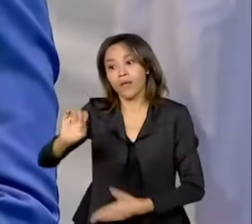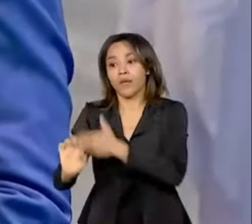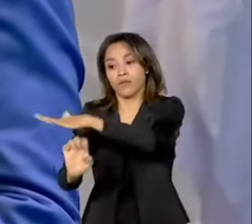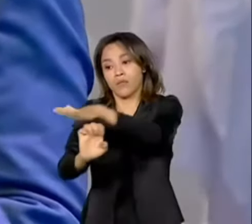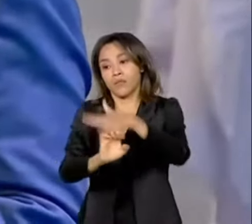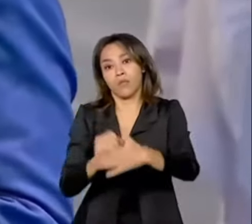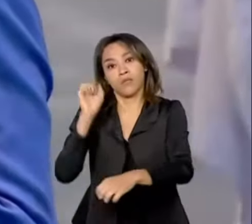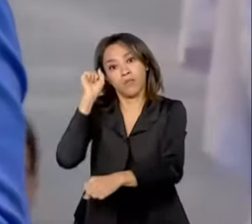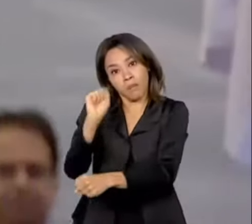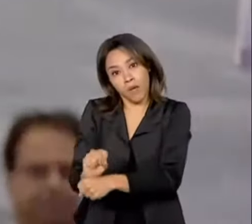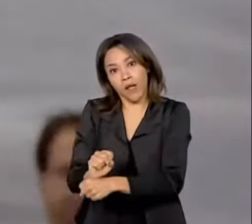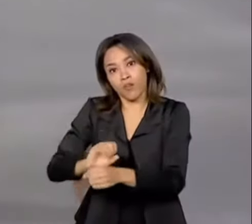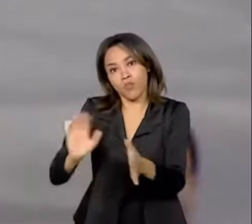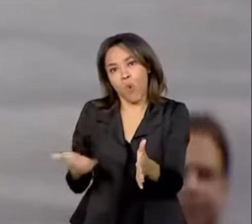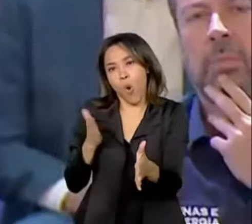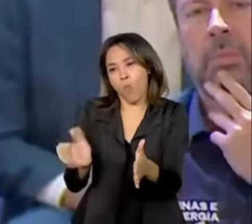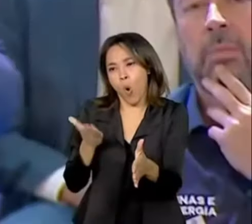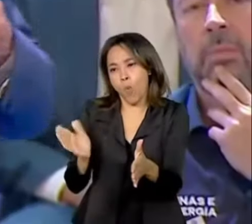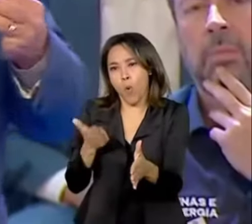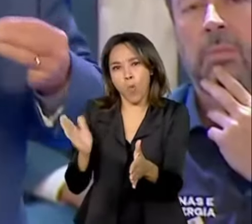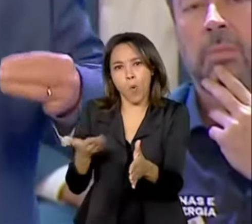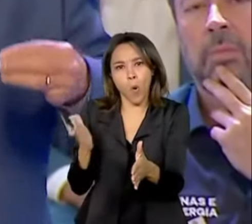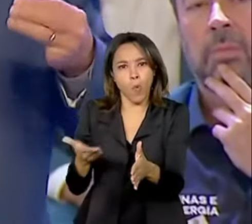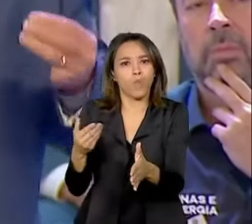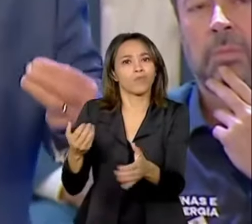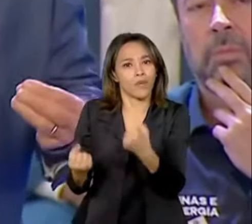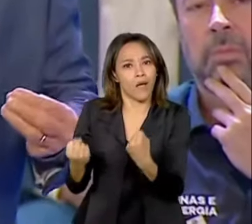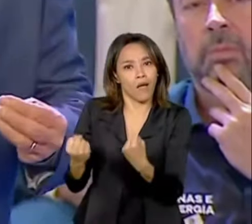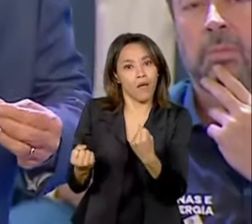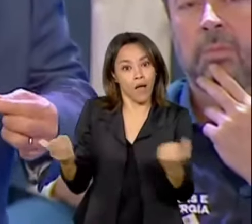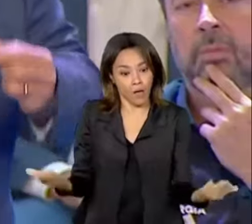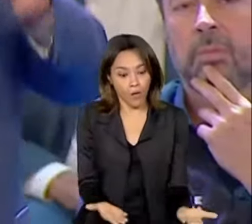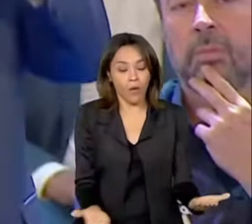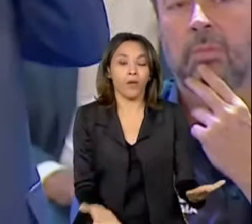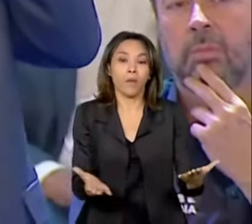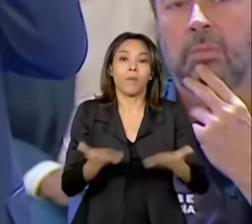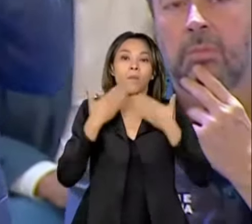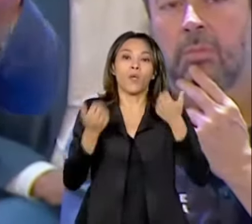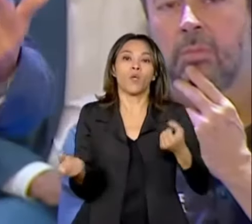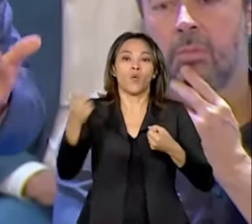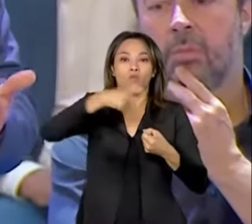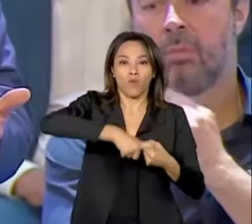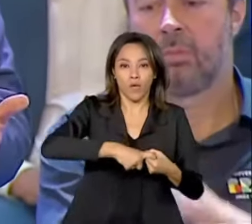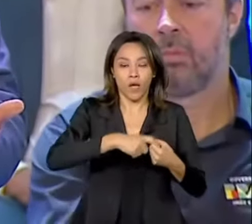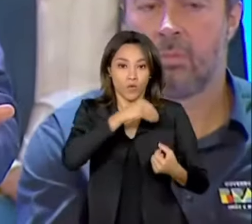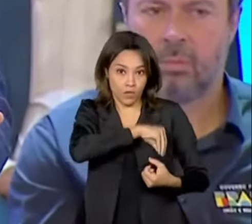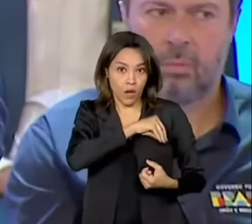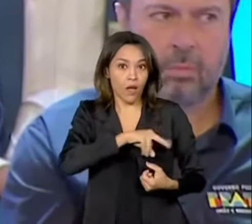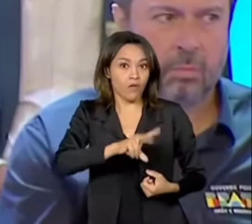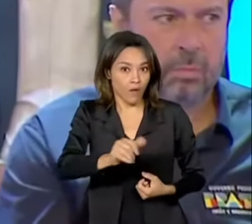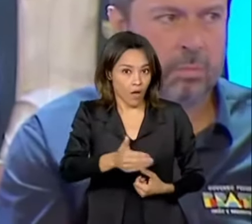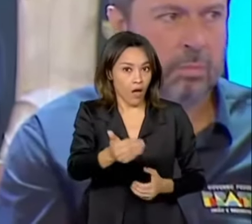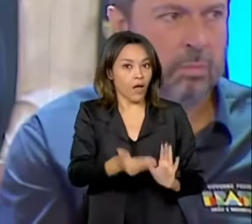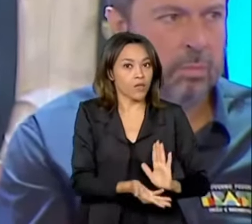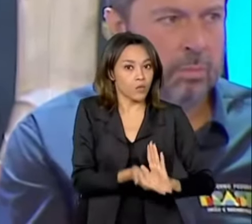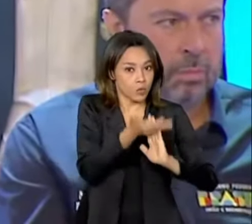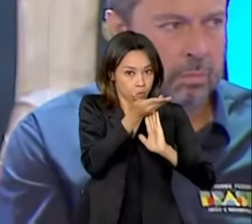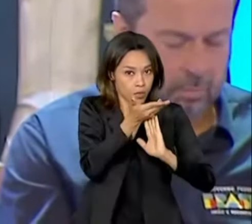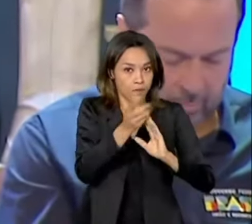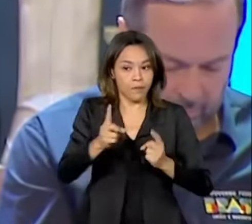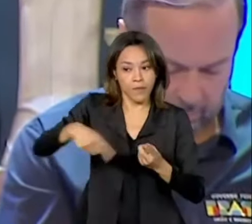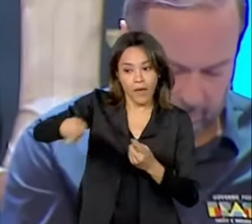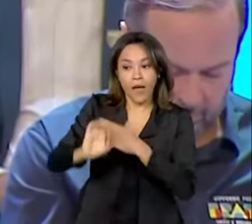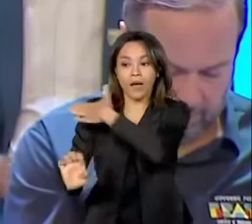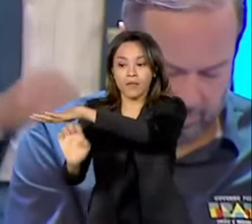produzir. Agora, as coisas voltaram a melhorar. O salário vai voltar a subir. As empresas vão